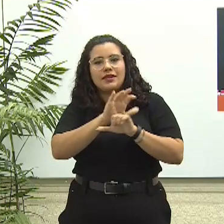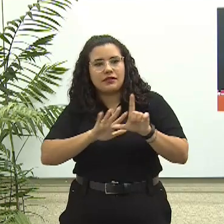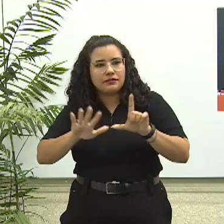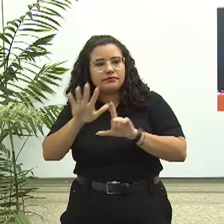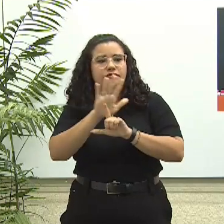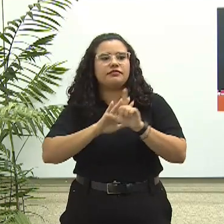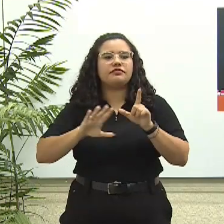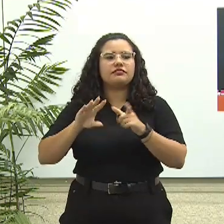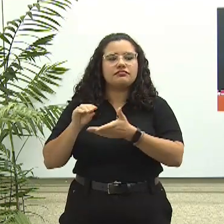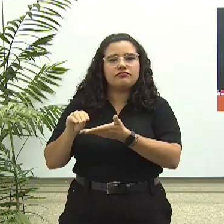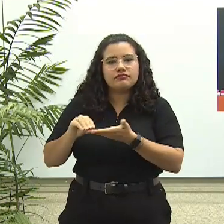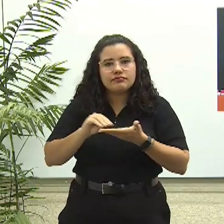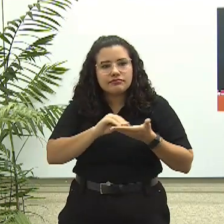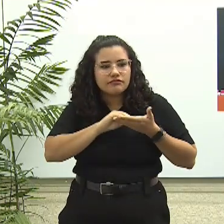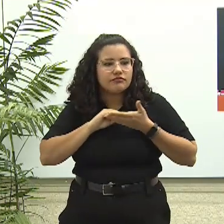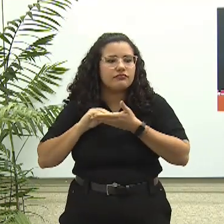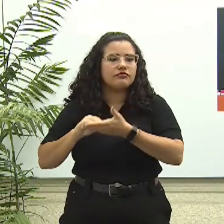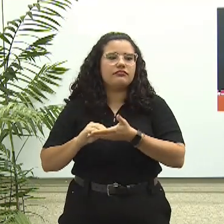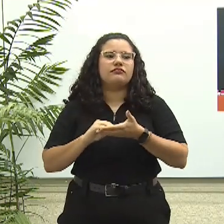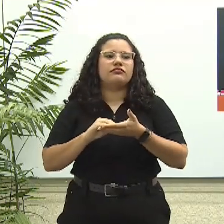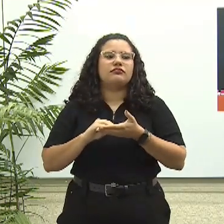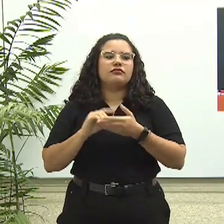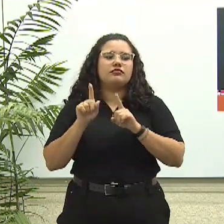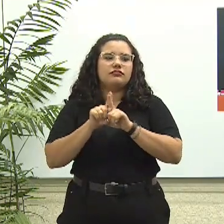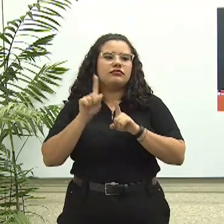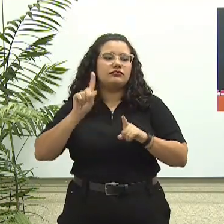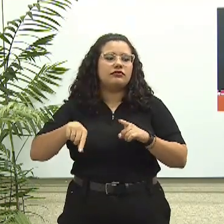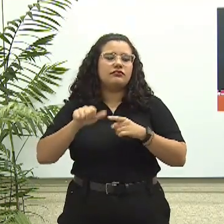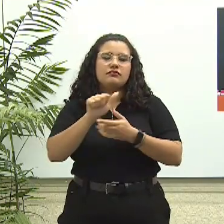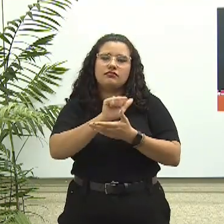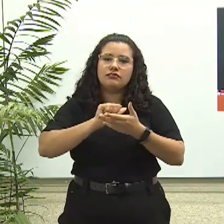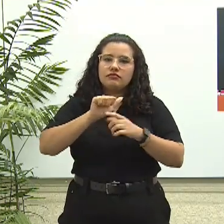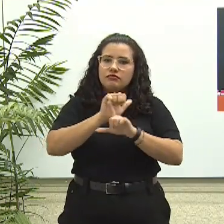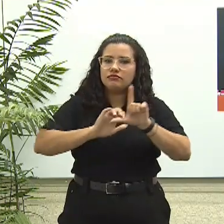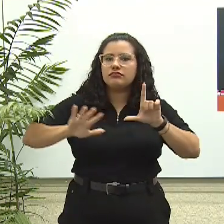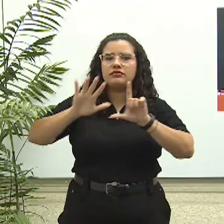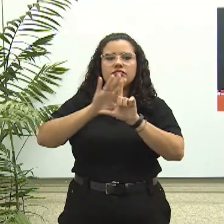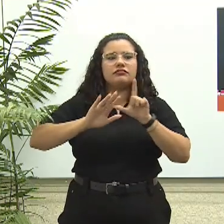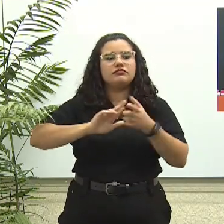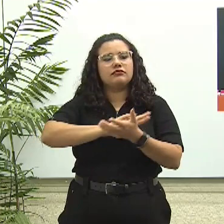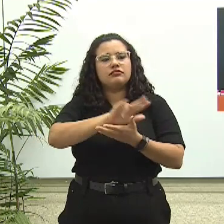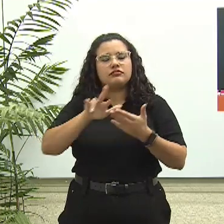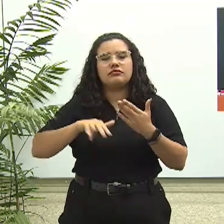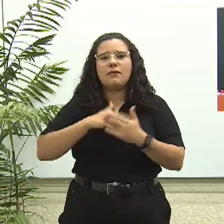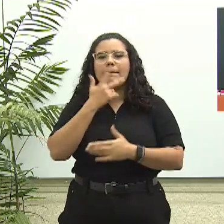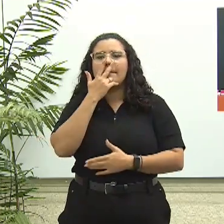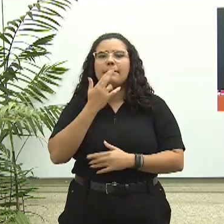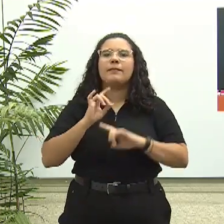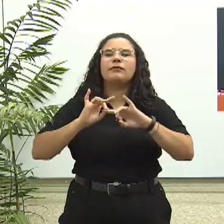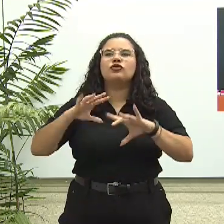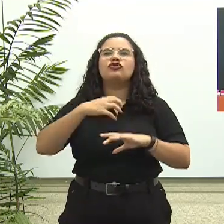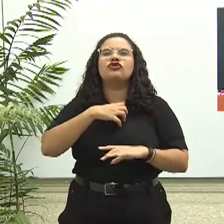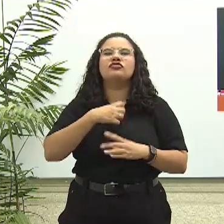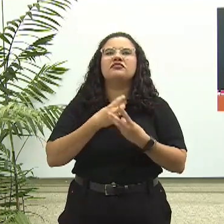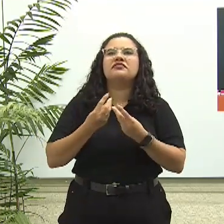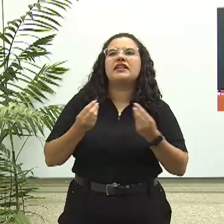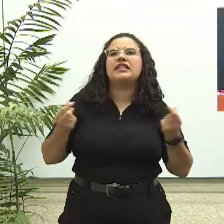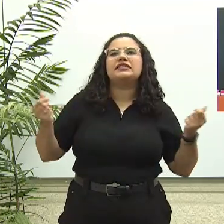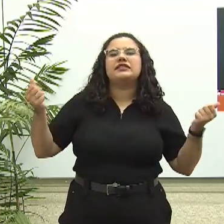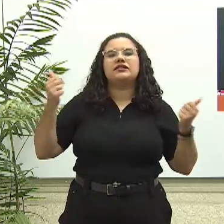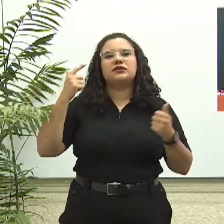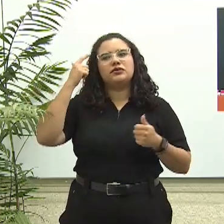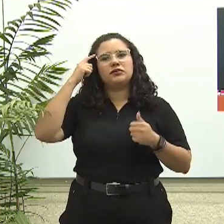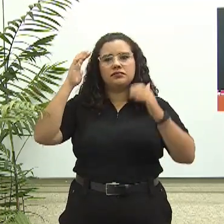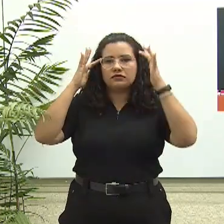pejotização plataformas que não só eh esvaziam o sentido cognitivo